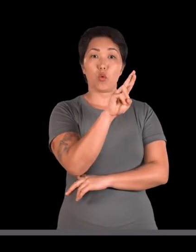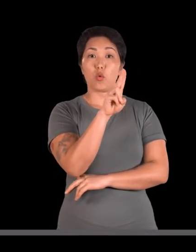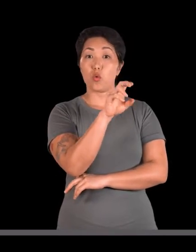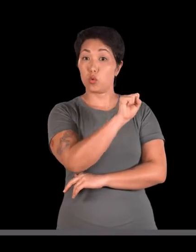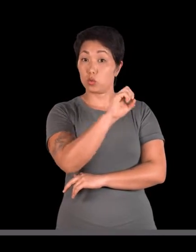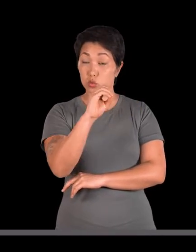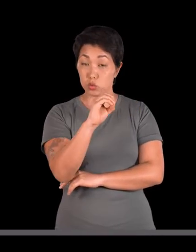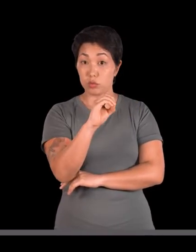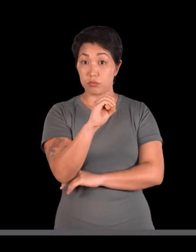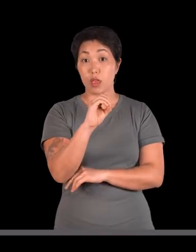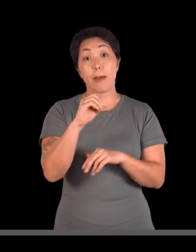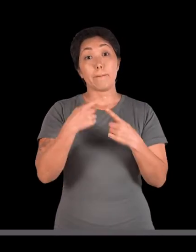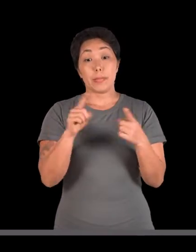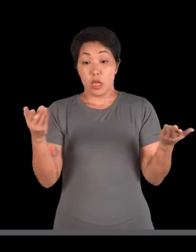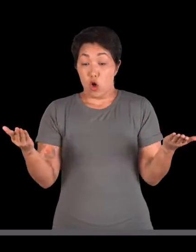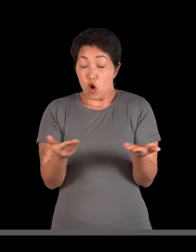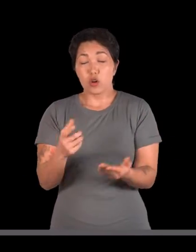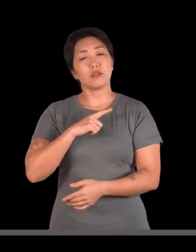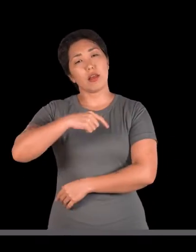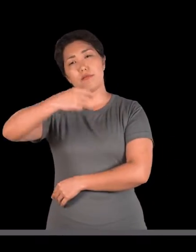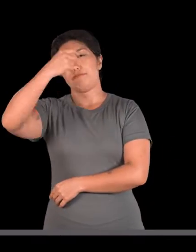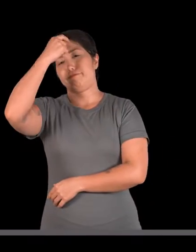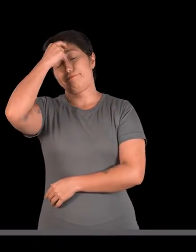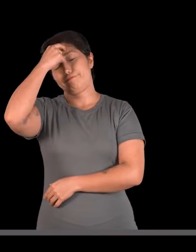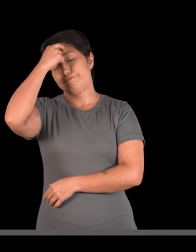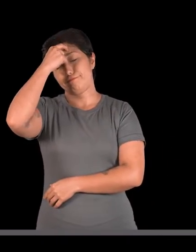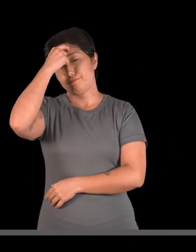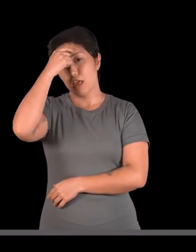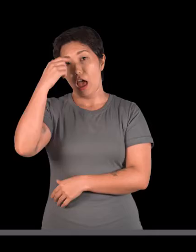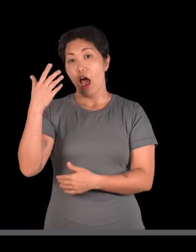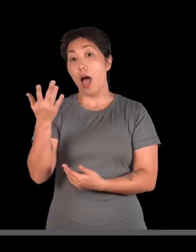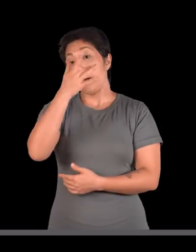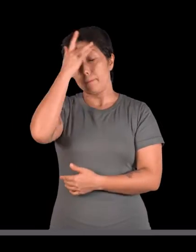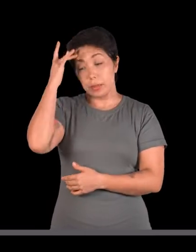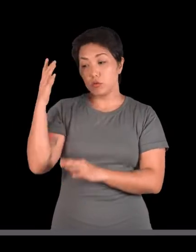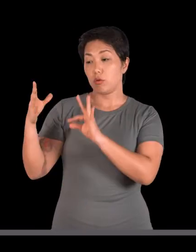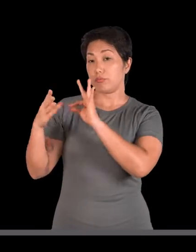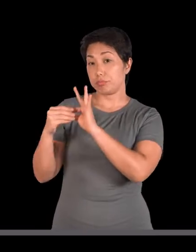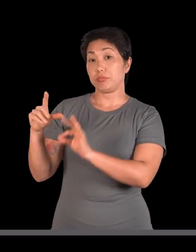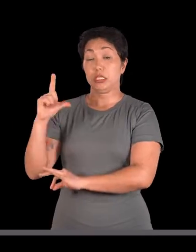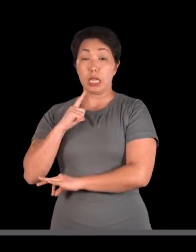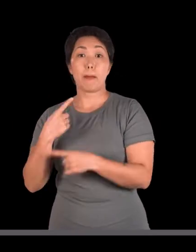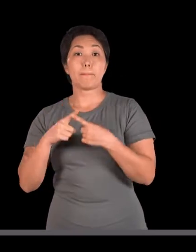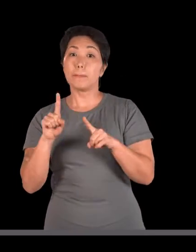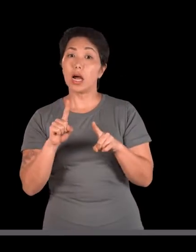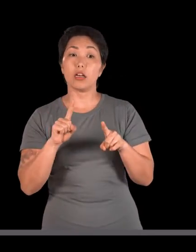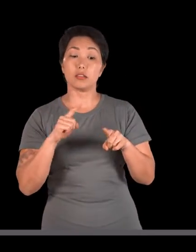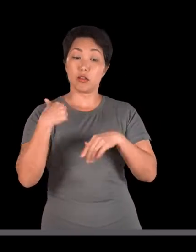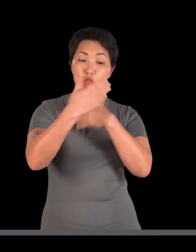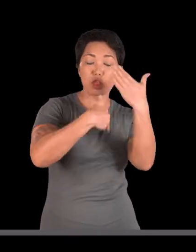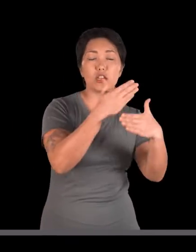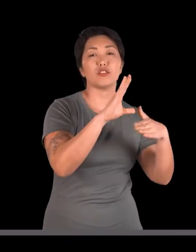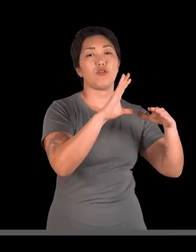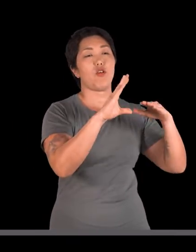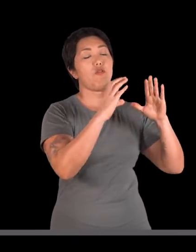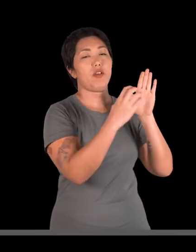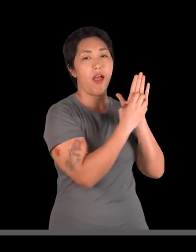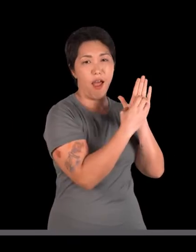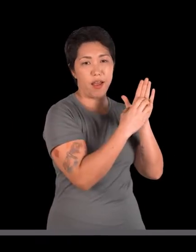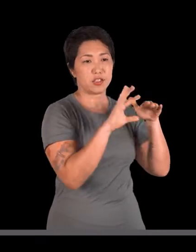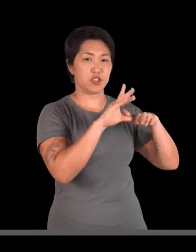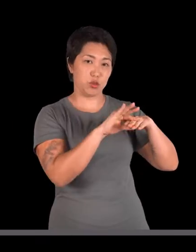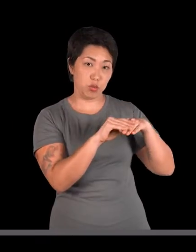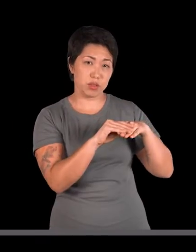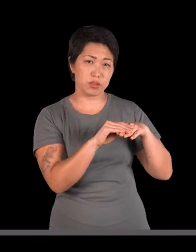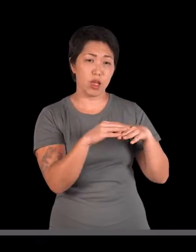coquetel. Então, muitas pessoas não chegam ao nível de desenvolver de fato a AIDS. a síndrome da imunodeficiência adquirida, a imunidade dessa